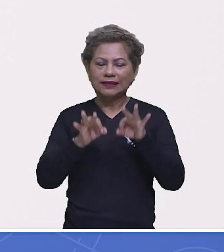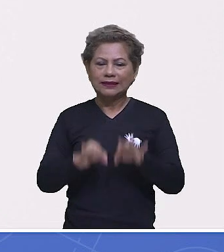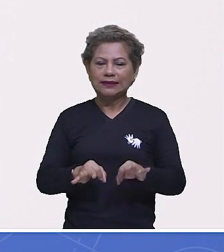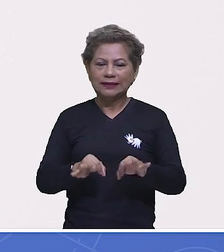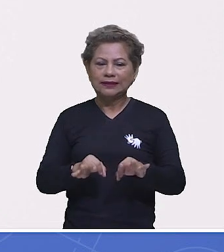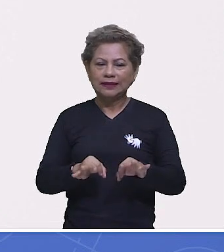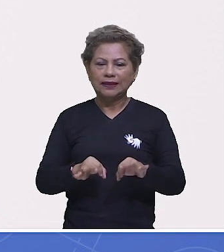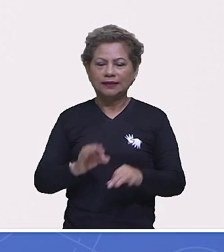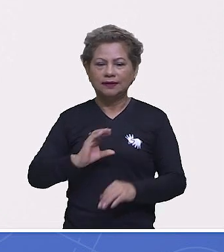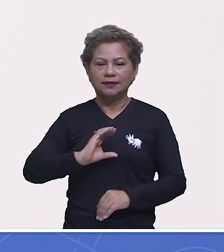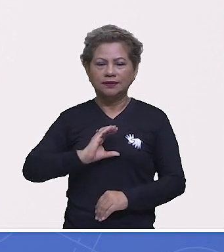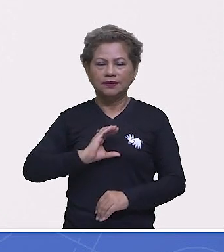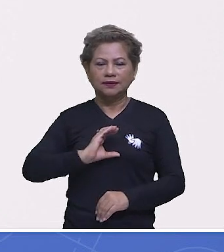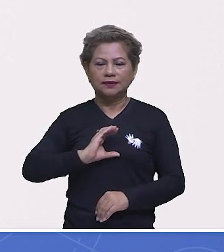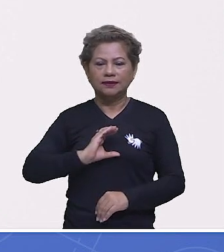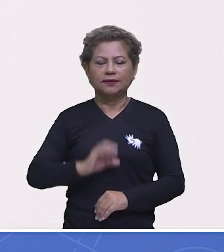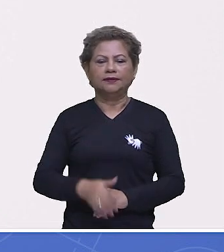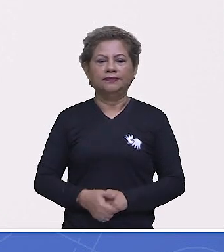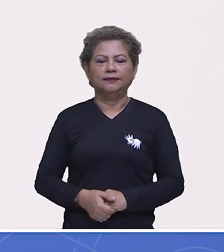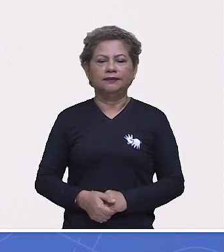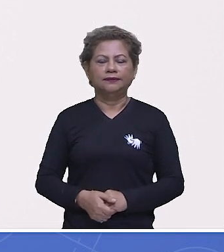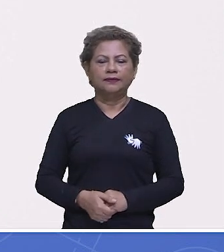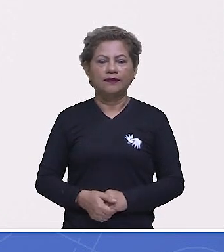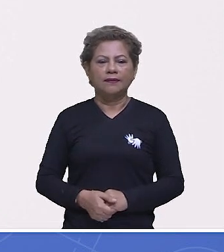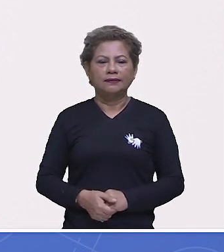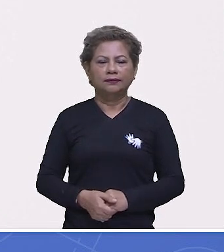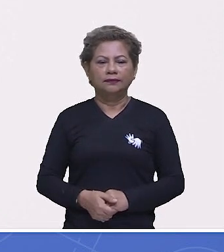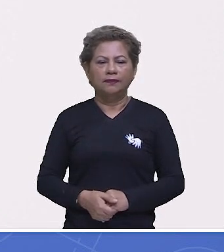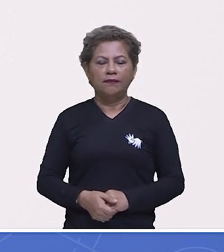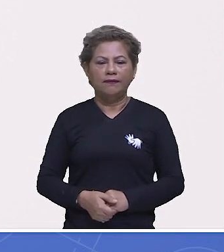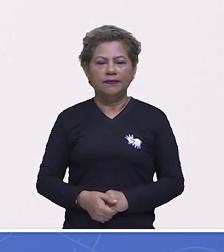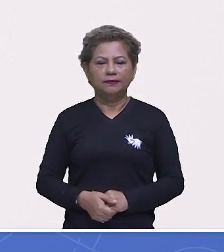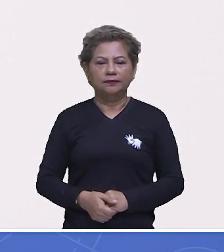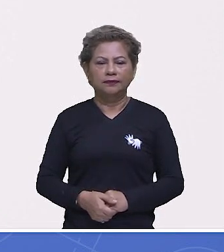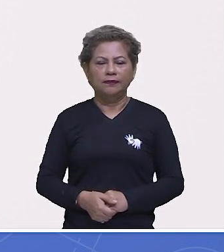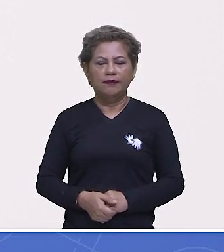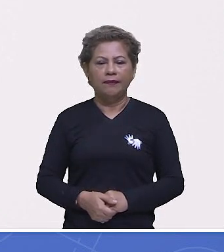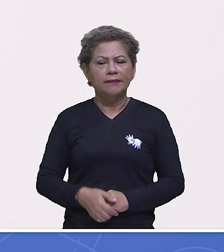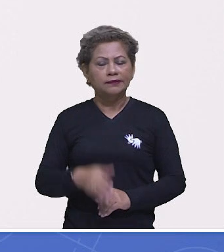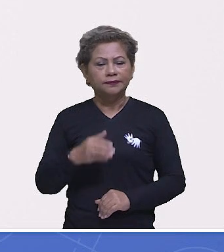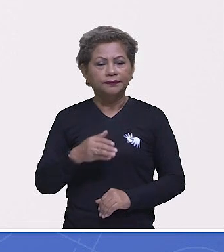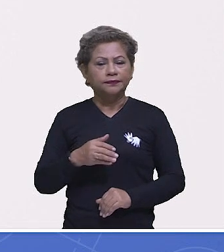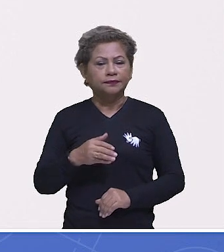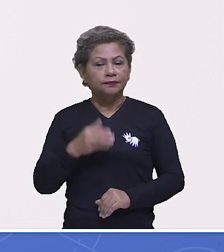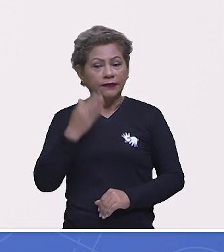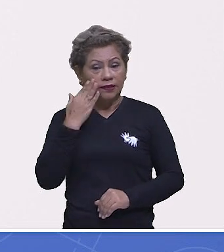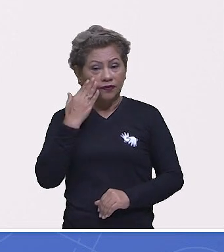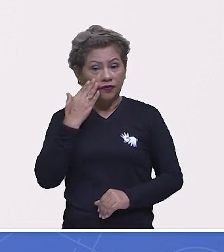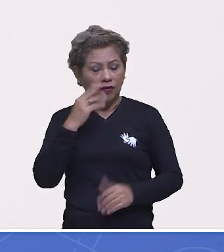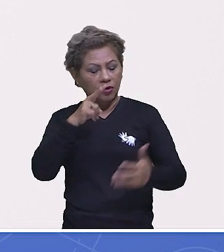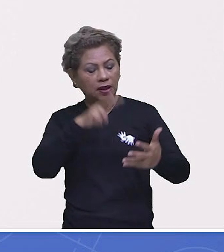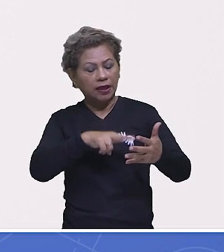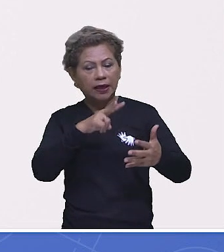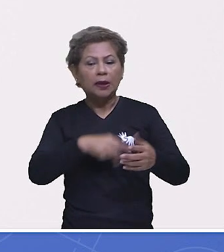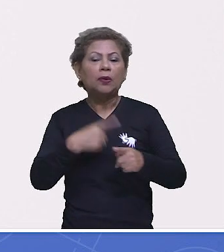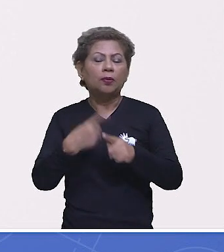questão é a alternativa C. E vamos ver qual é a justificativa para essa